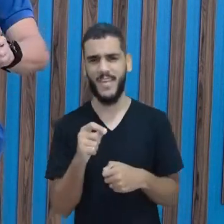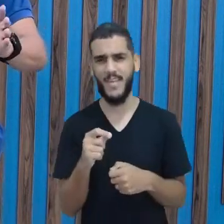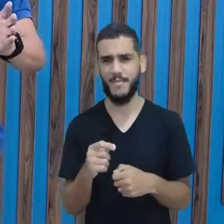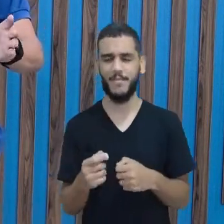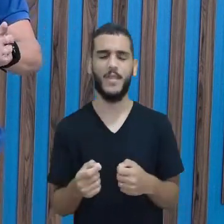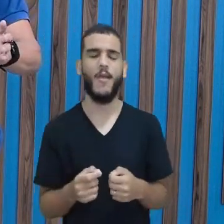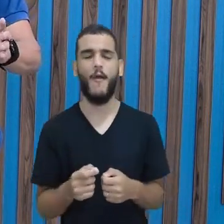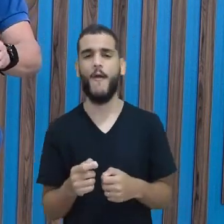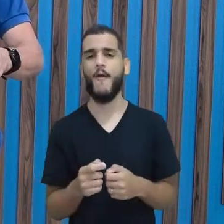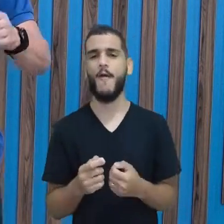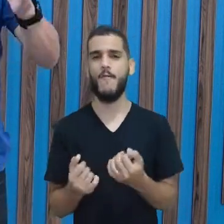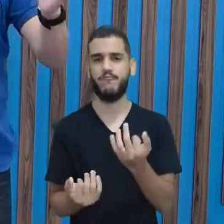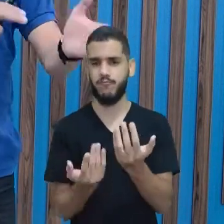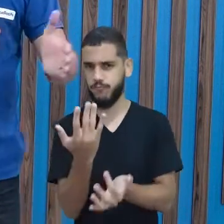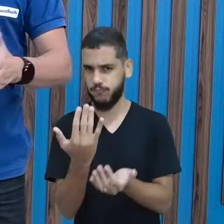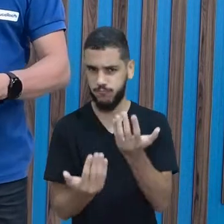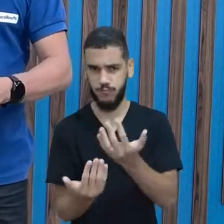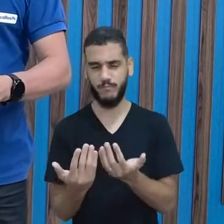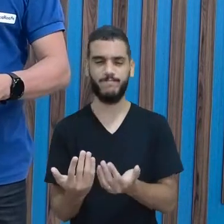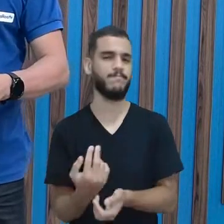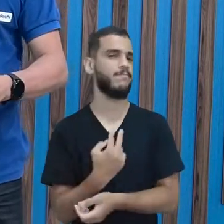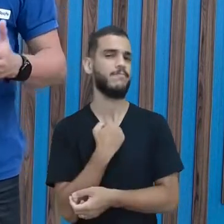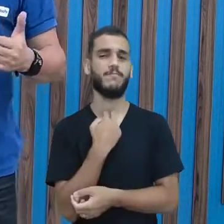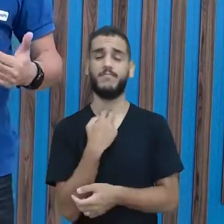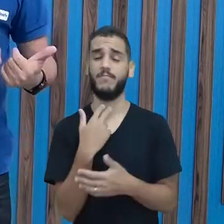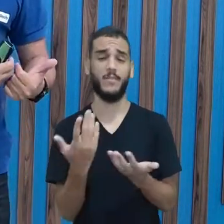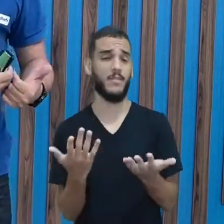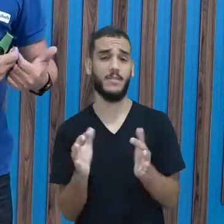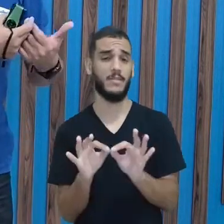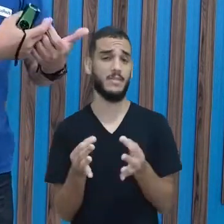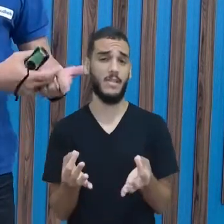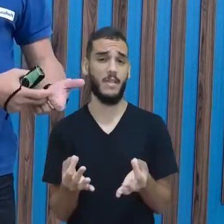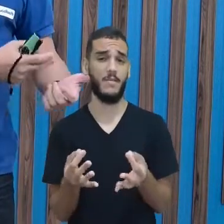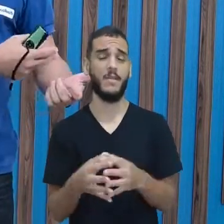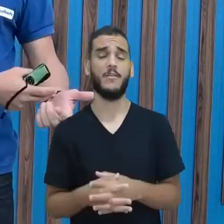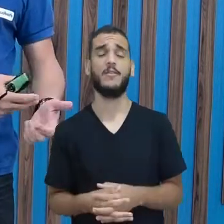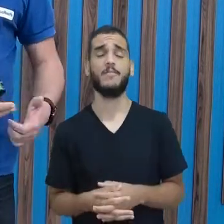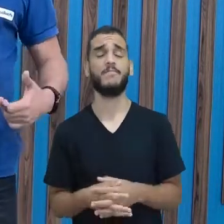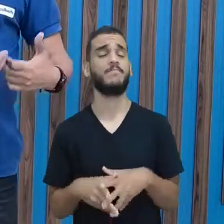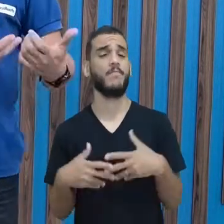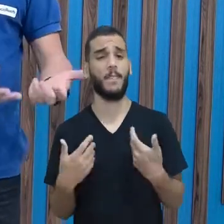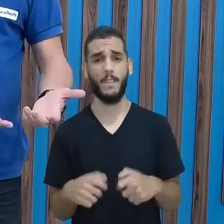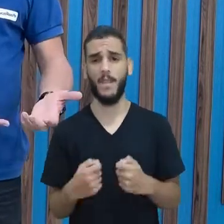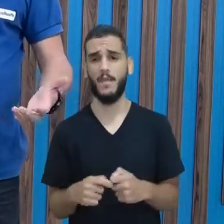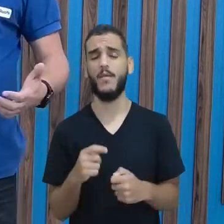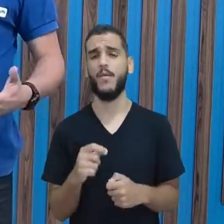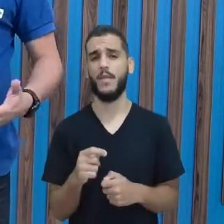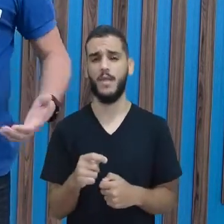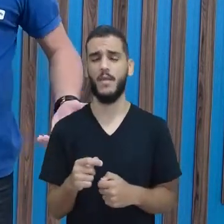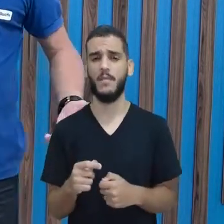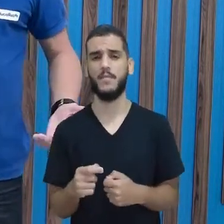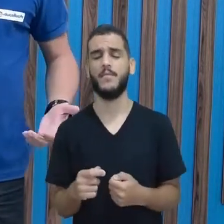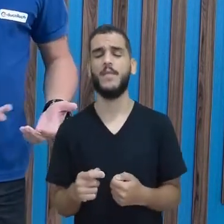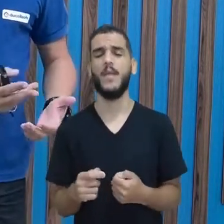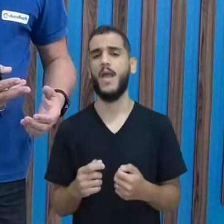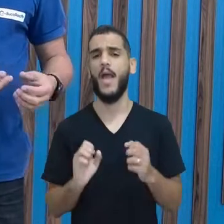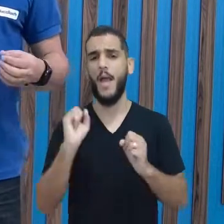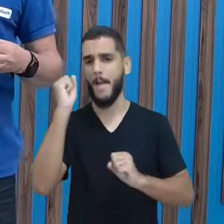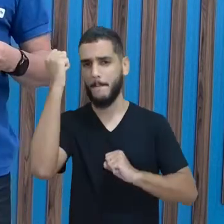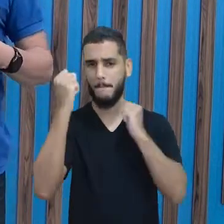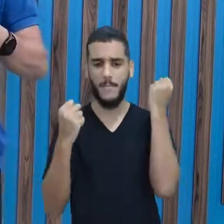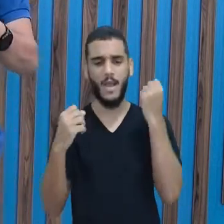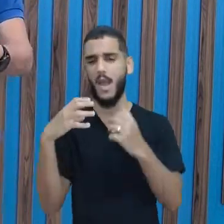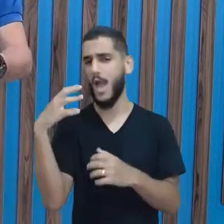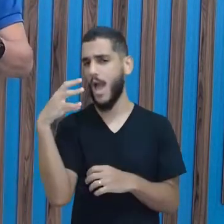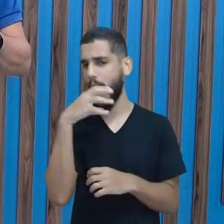pedaço que foi queimado tem que cortar de um dia para o outro. Então queima para quê? Para tirar a palha, o pelo da palha, outros animais. Na hora que a máquina passa, você